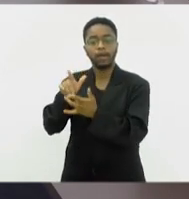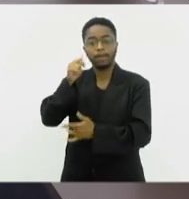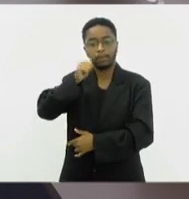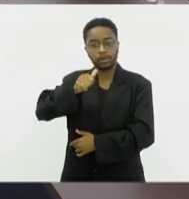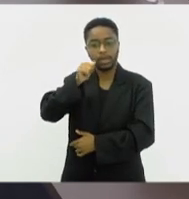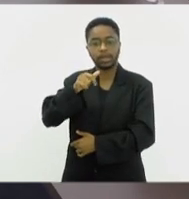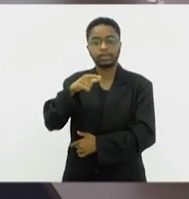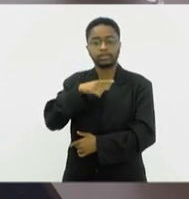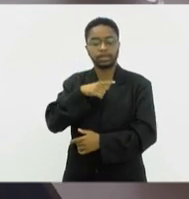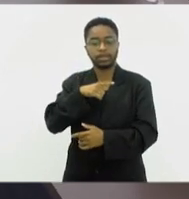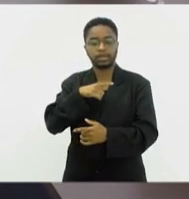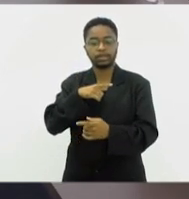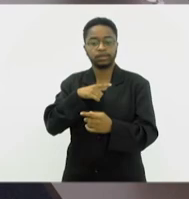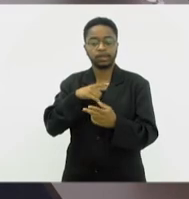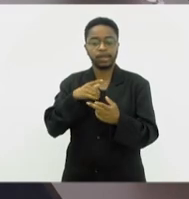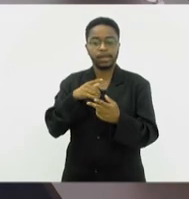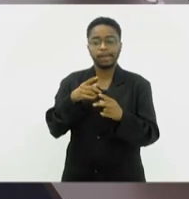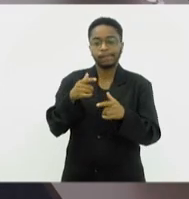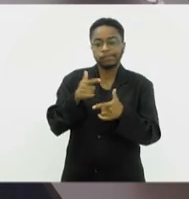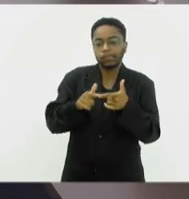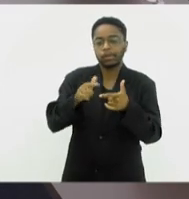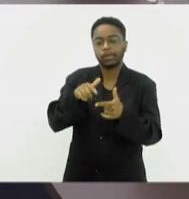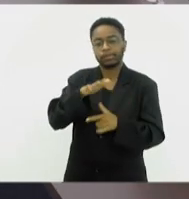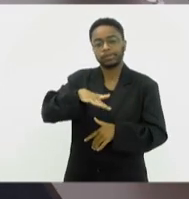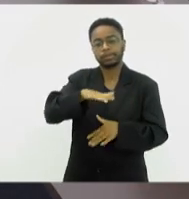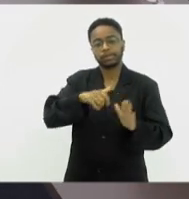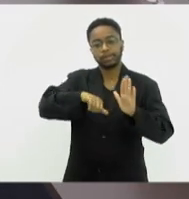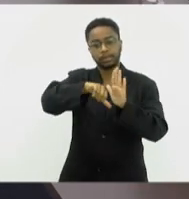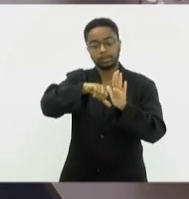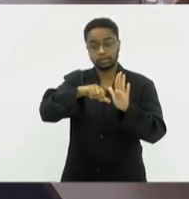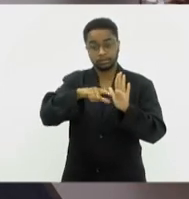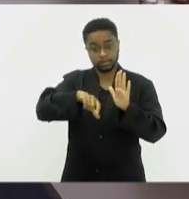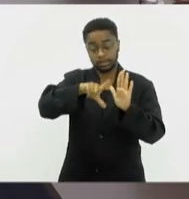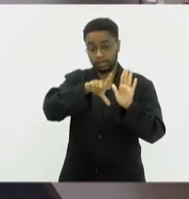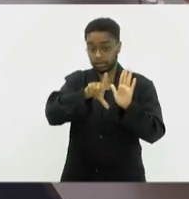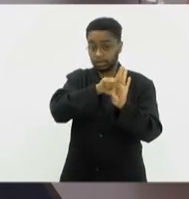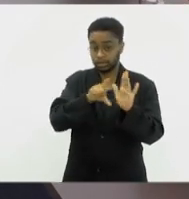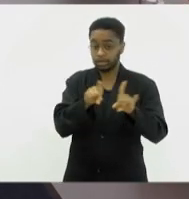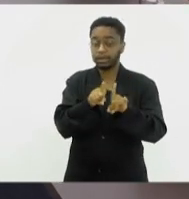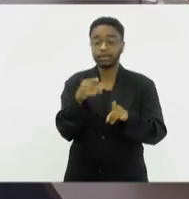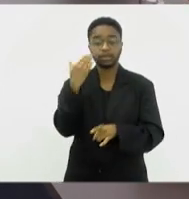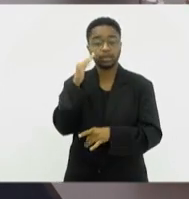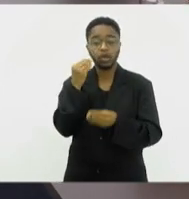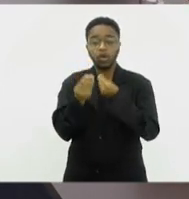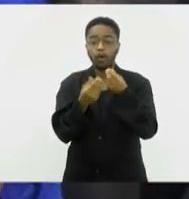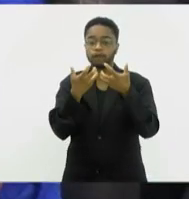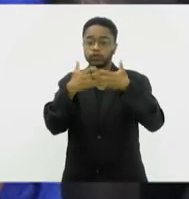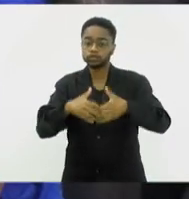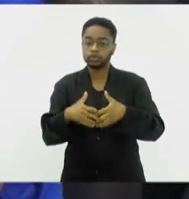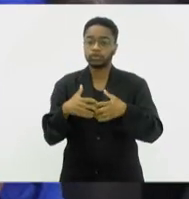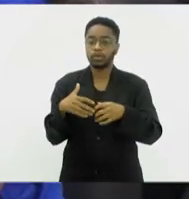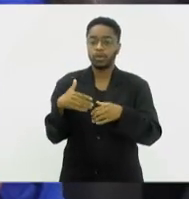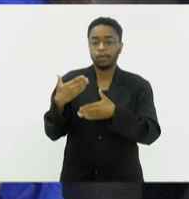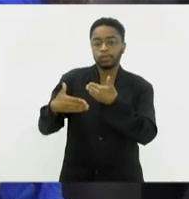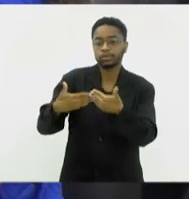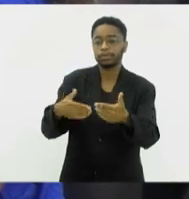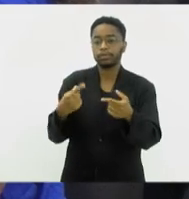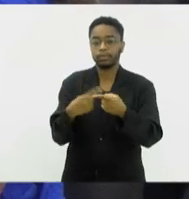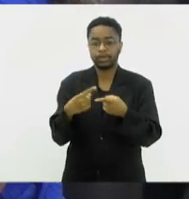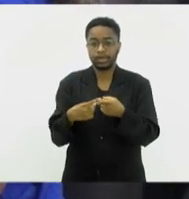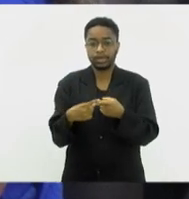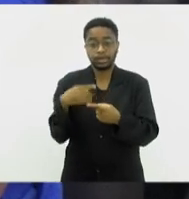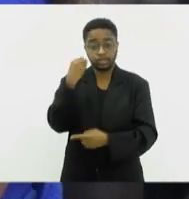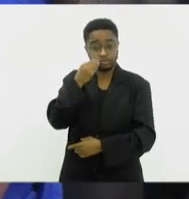lei e entender mesmo, né, como se dá esse processo, me aproximar um pouco mais. Sinceramente, essa experiência de mulheres em conflito com a